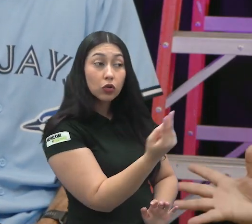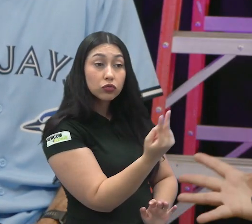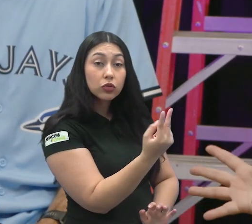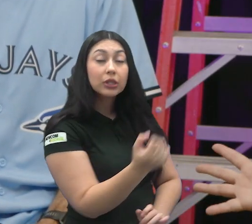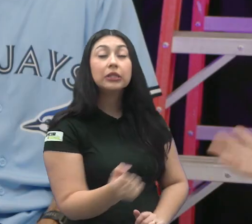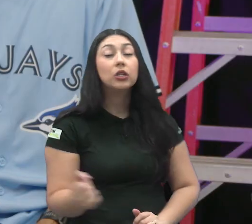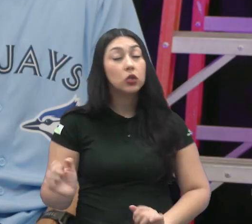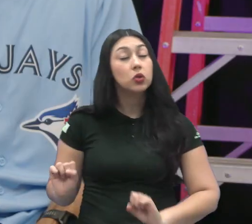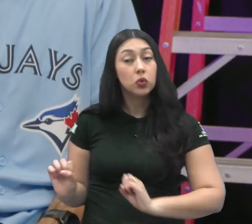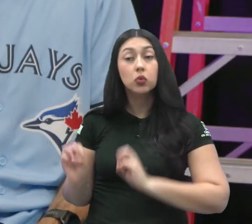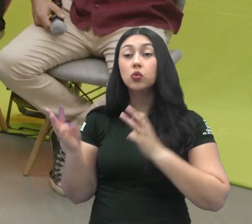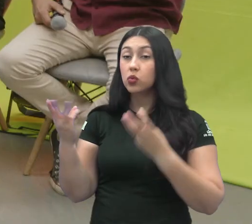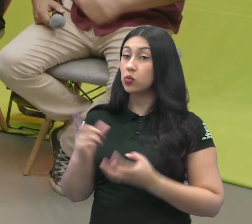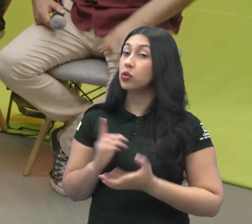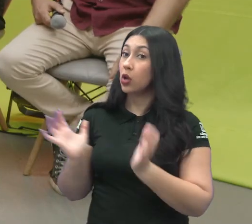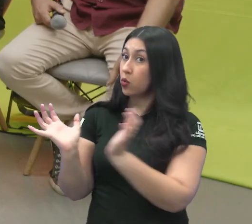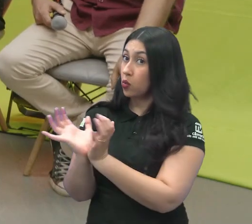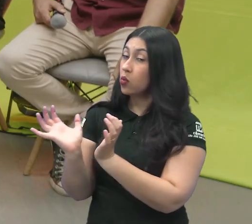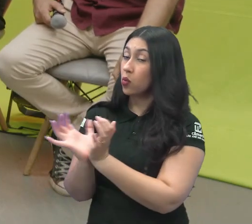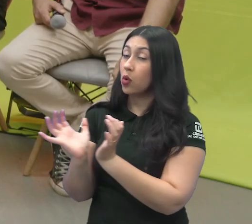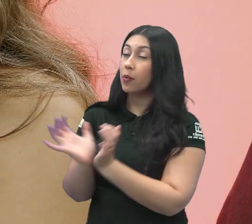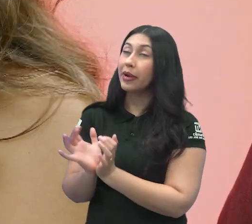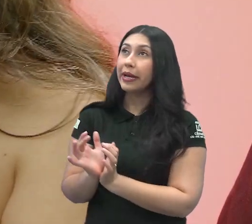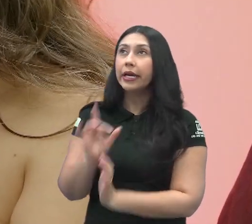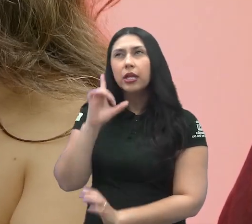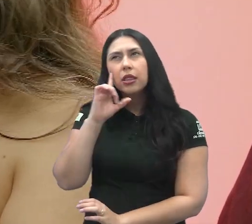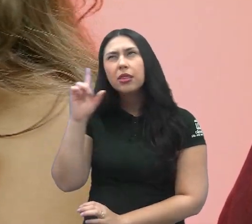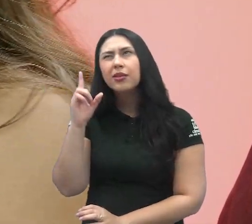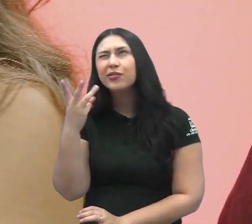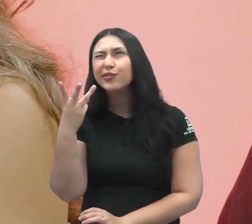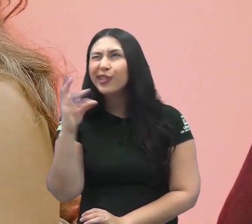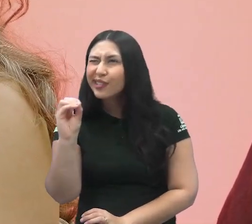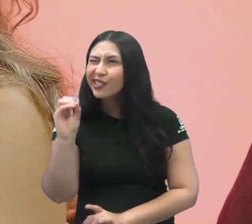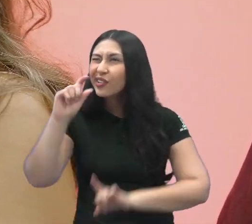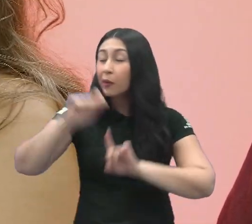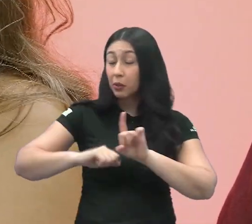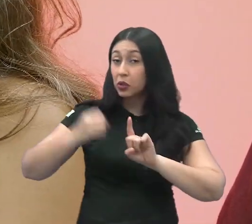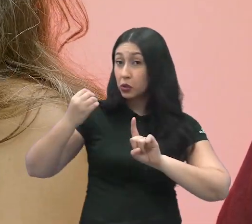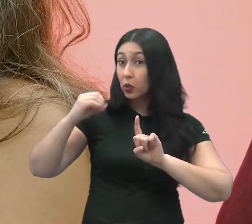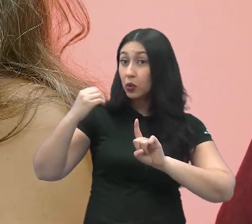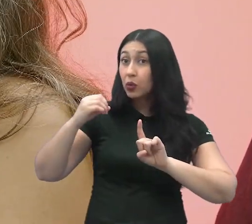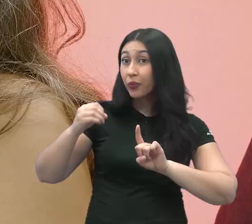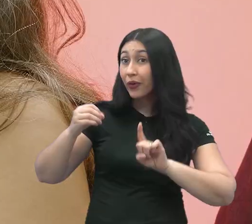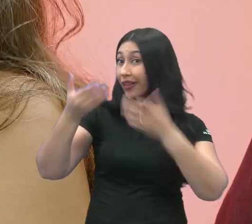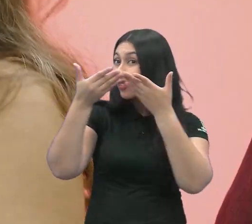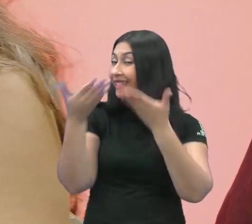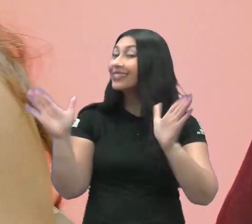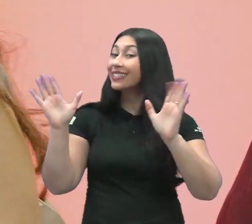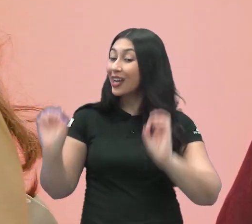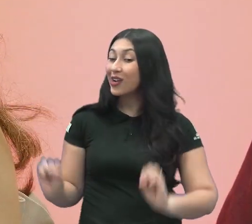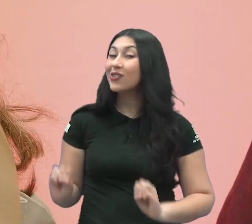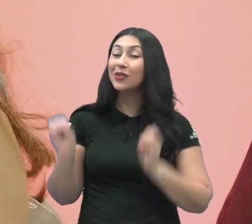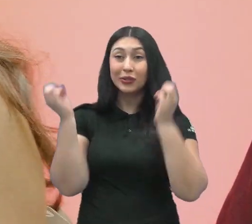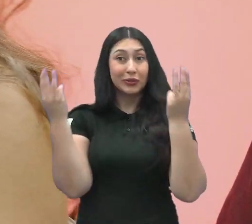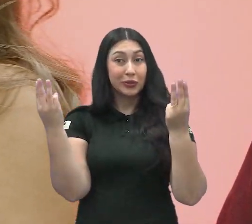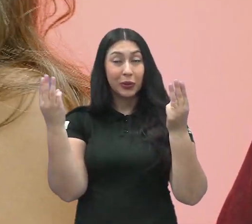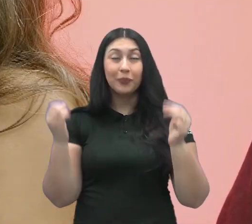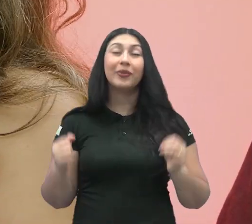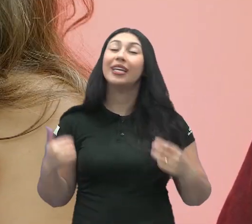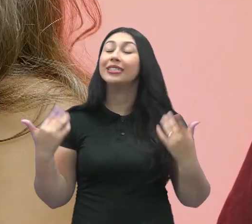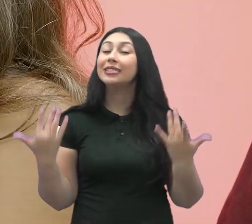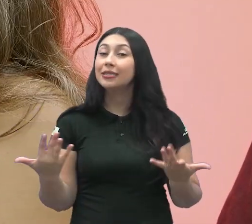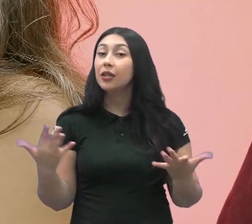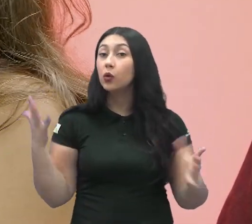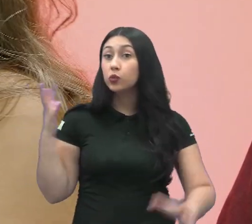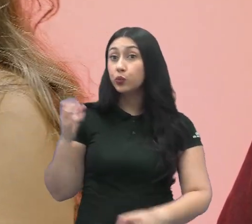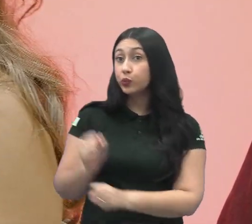assim, a ideia é que eu lancei agora, né, dia 30 de outubro, eu lancei o show de lançamento da turnê. Então